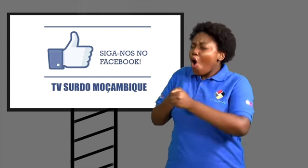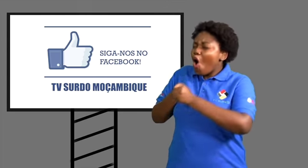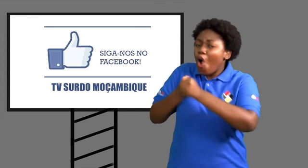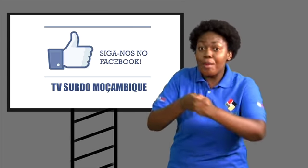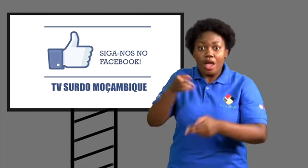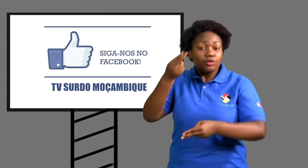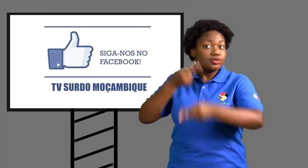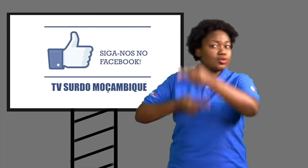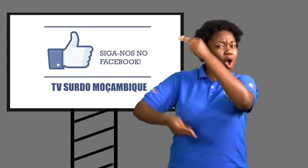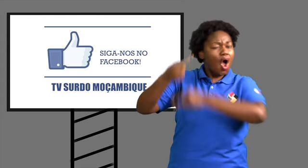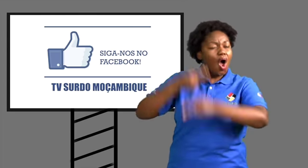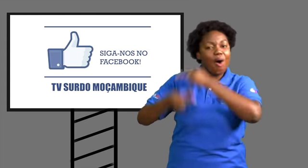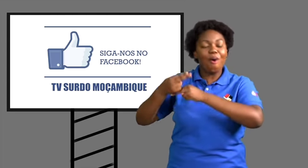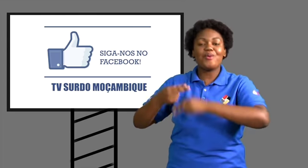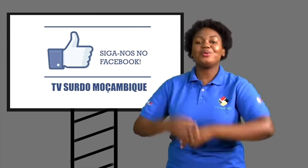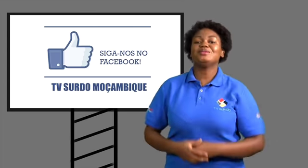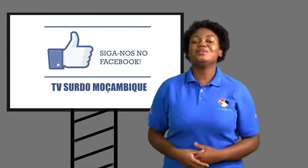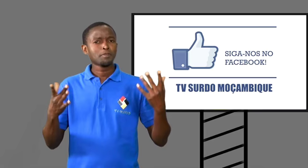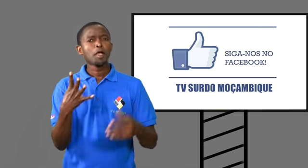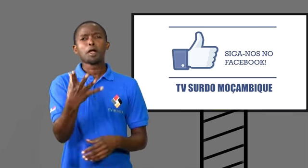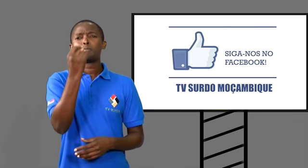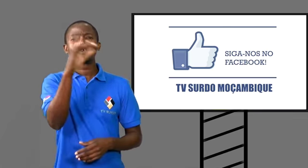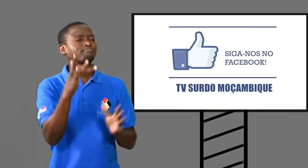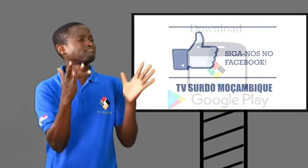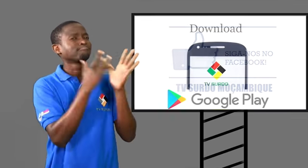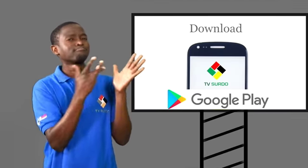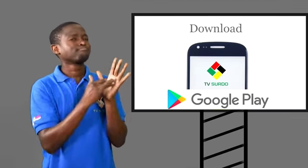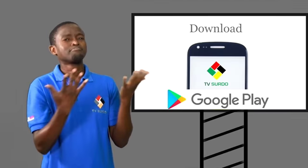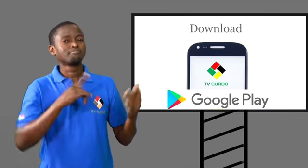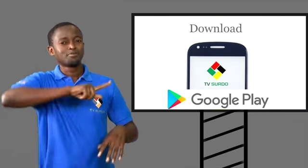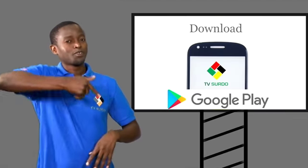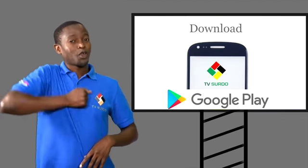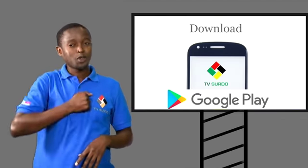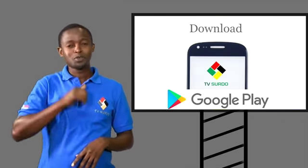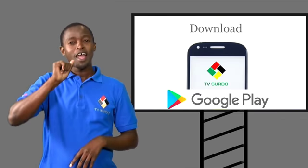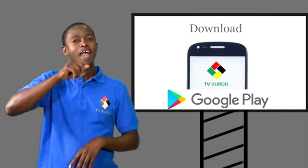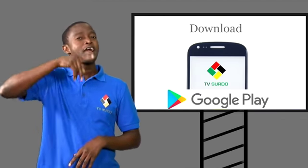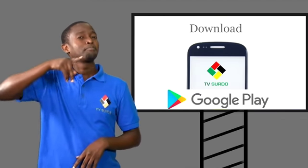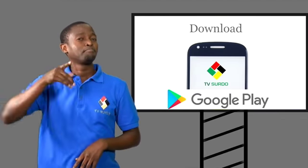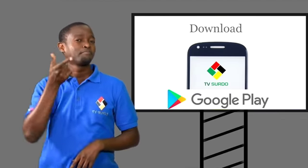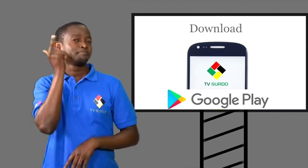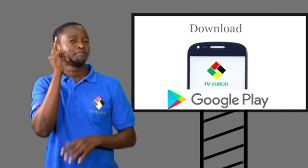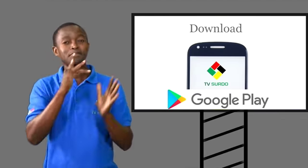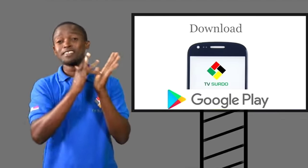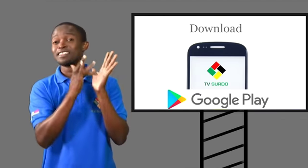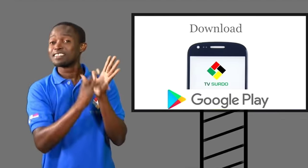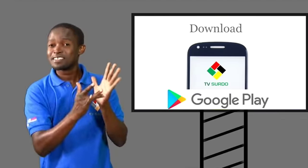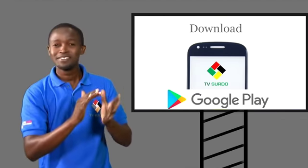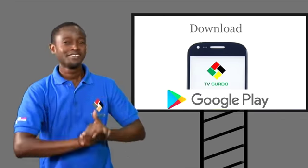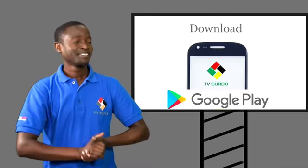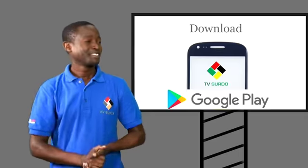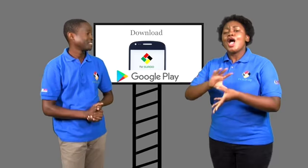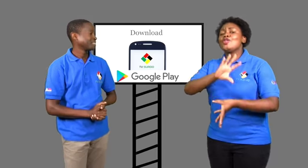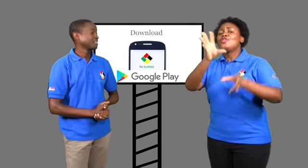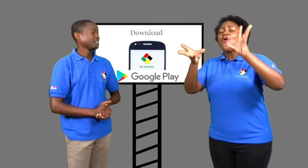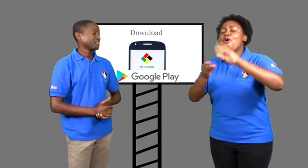estas demais histórias que produzimos. Pode também baixar o nosso aplicativo móvel e ficar atualizado.